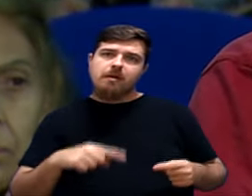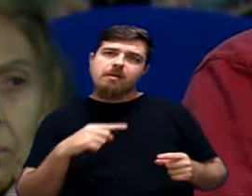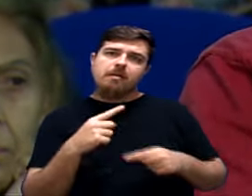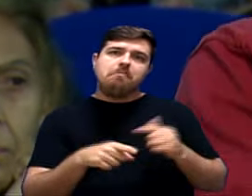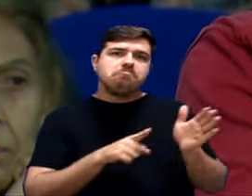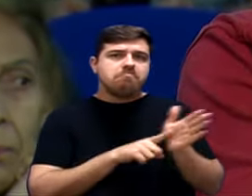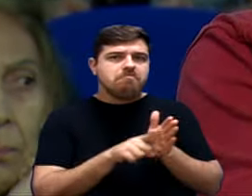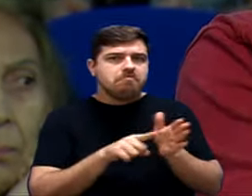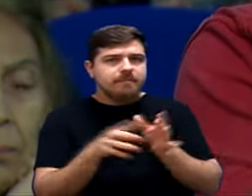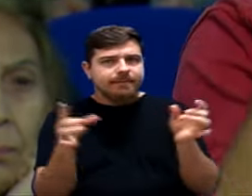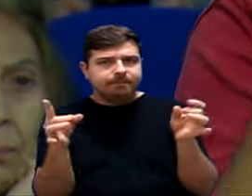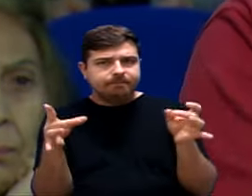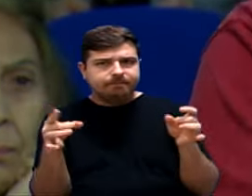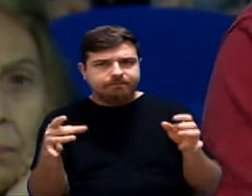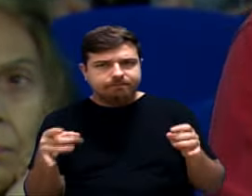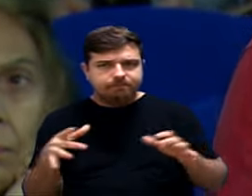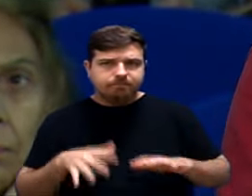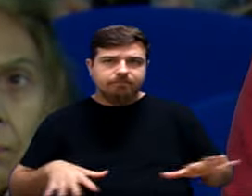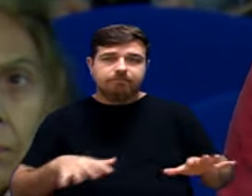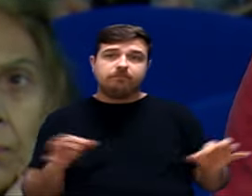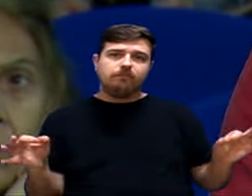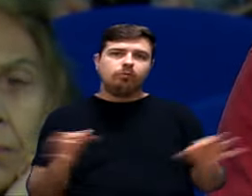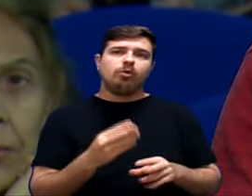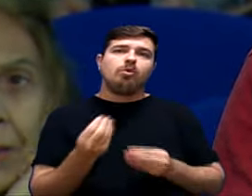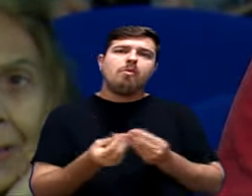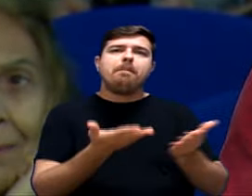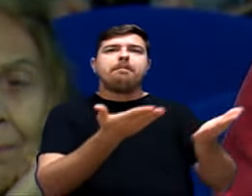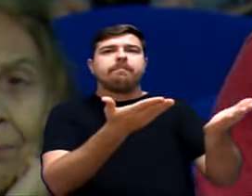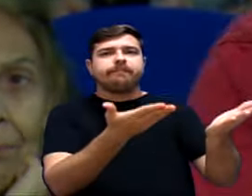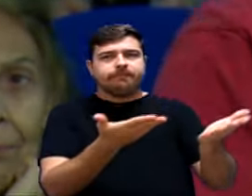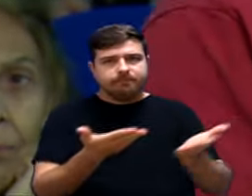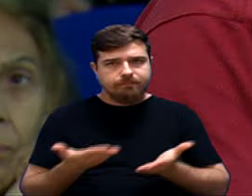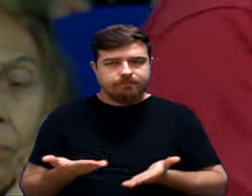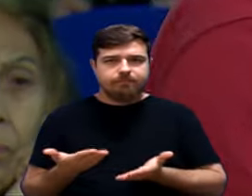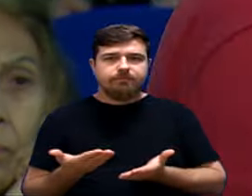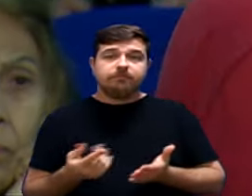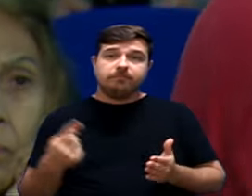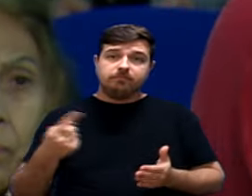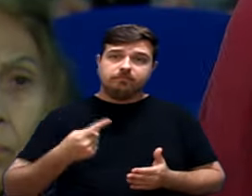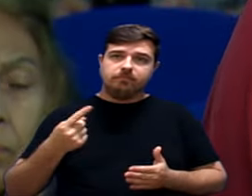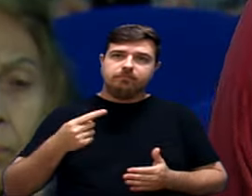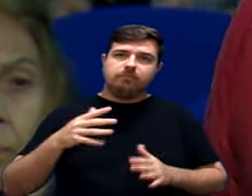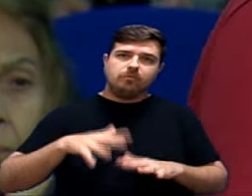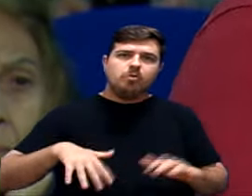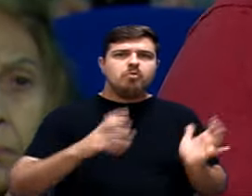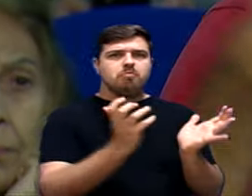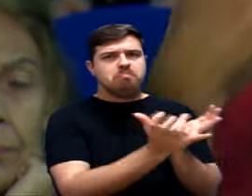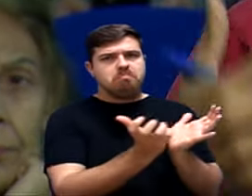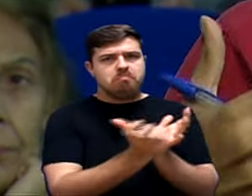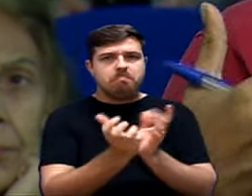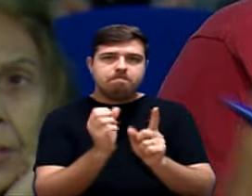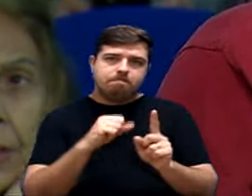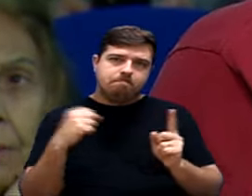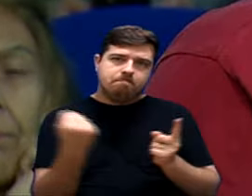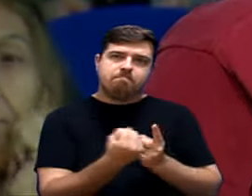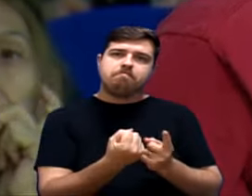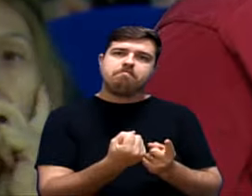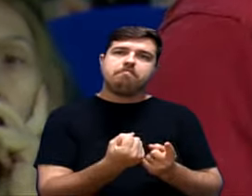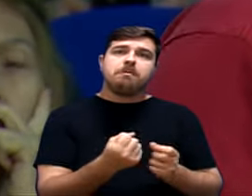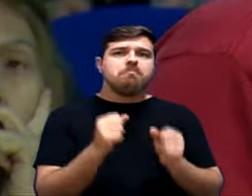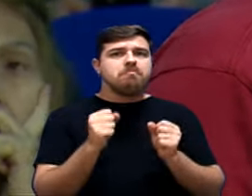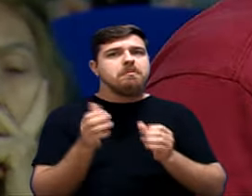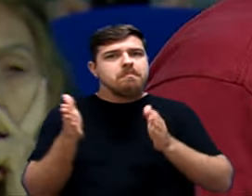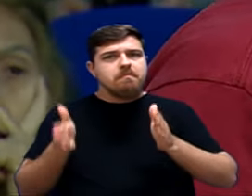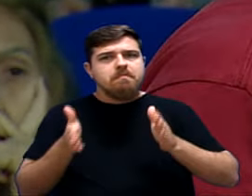cada nuance e eu quero concluir fazendo um convite aqui eh primeiro para todos os movimentos sociais da cidade que a gente consiga